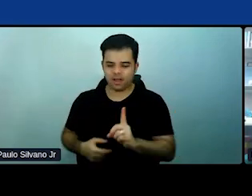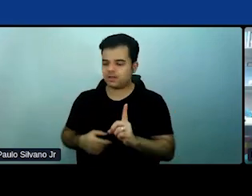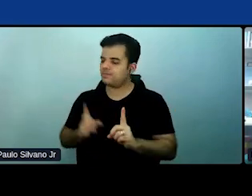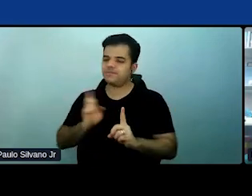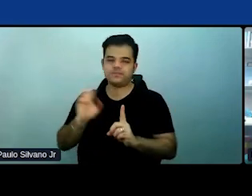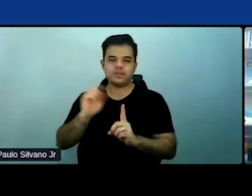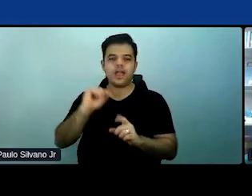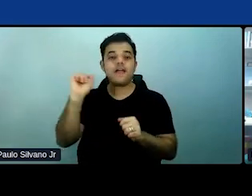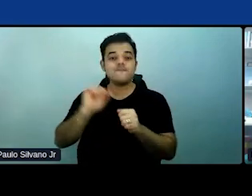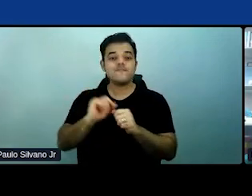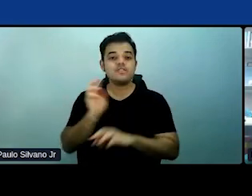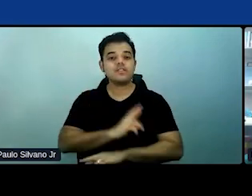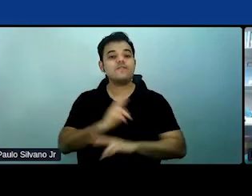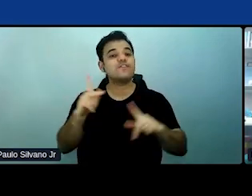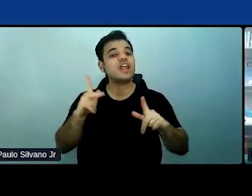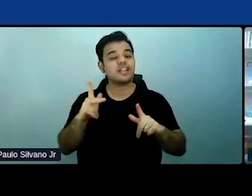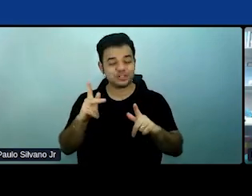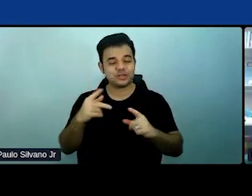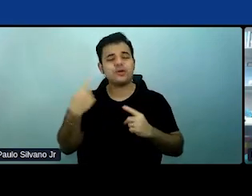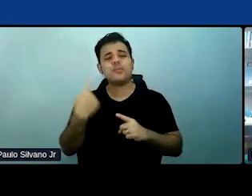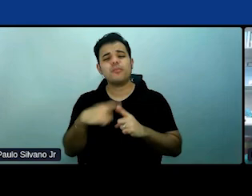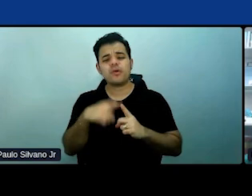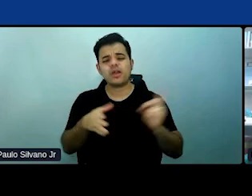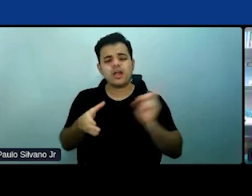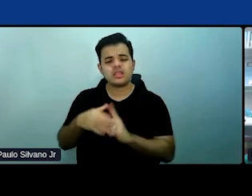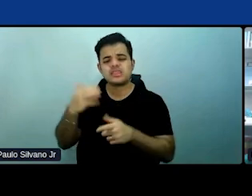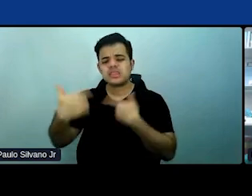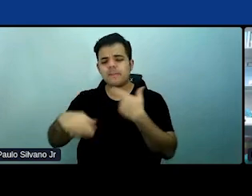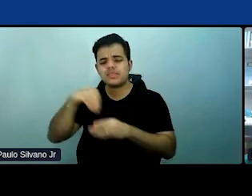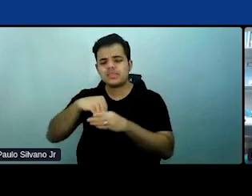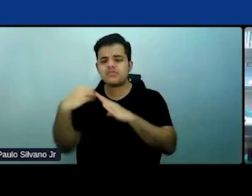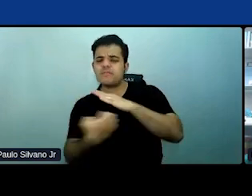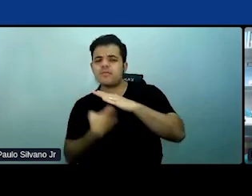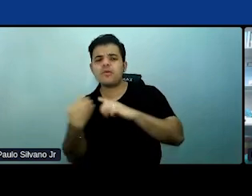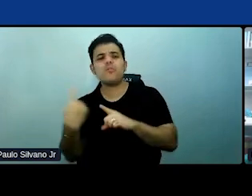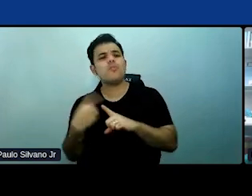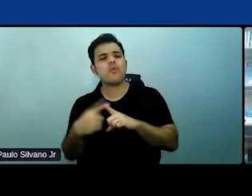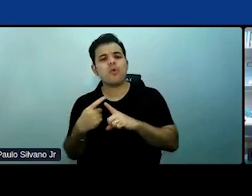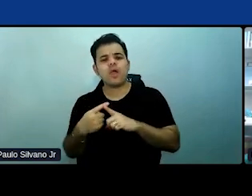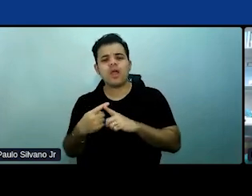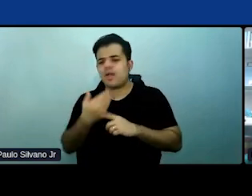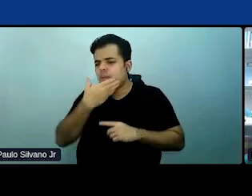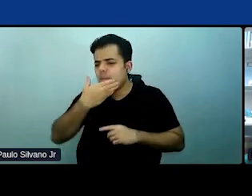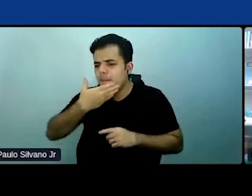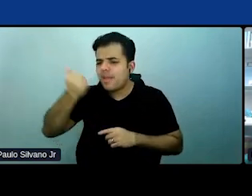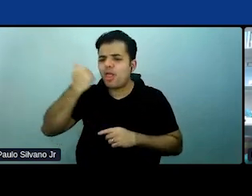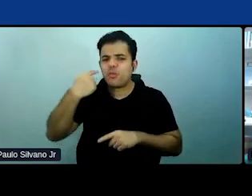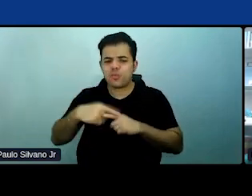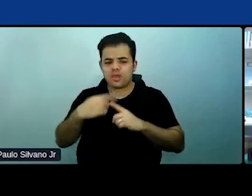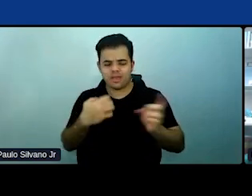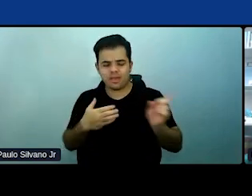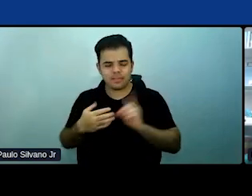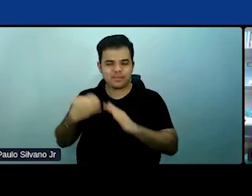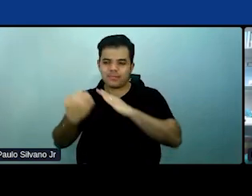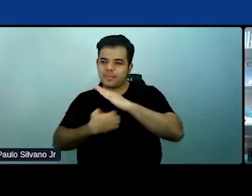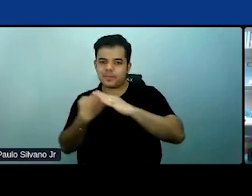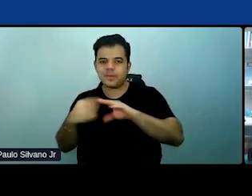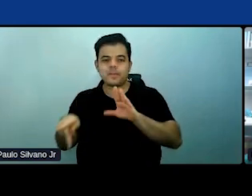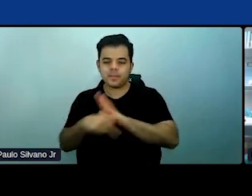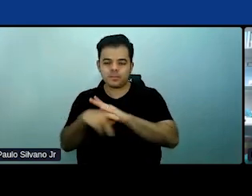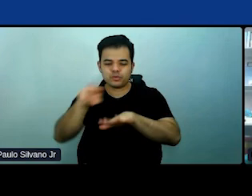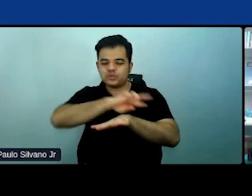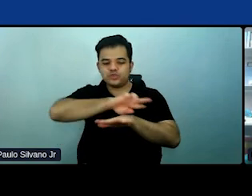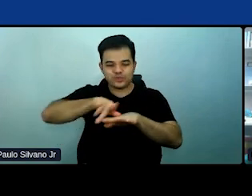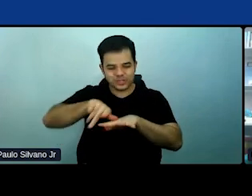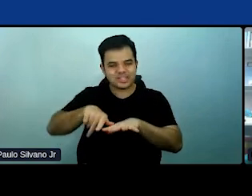o que faz a diferença. Por que você trabalha nessa empresa? O que gera isso para a empresa quando a gente fala da questão da